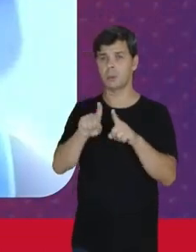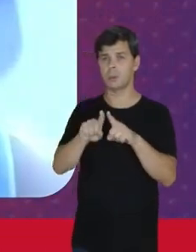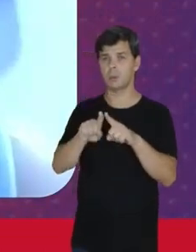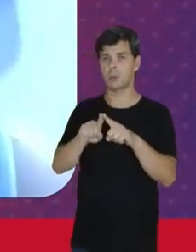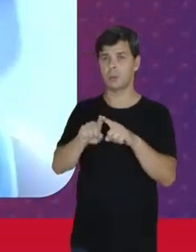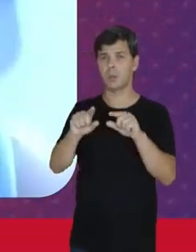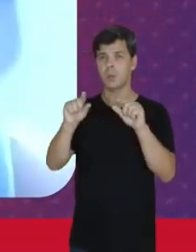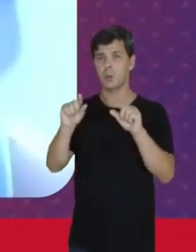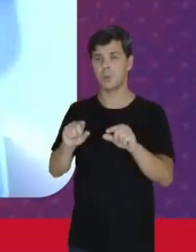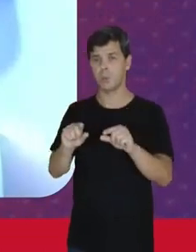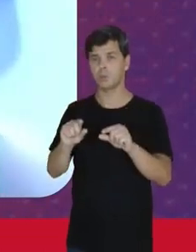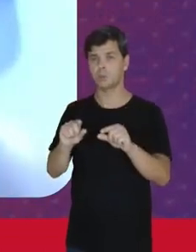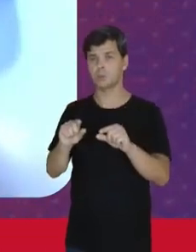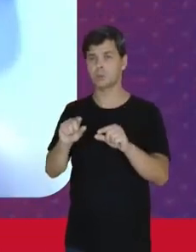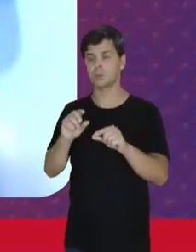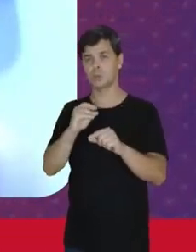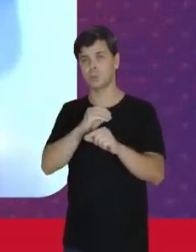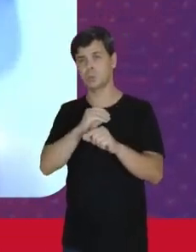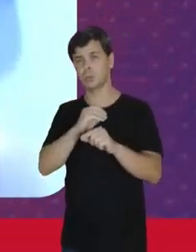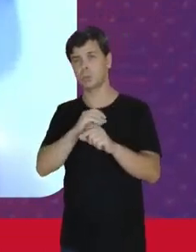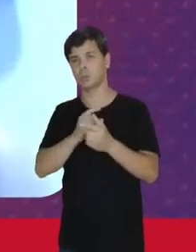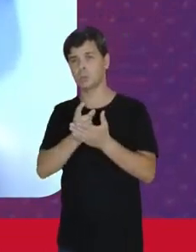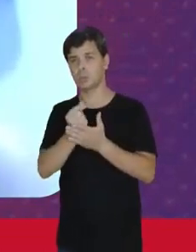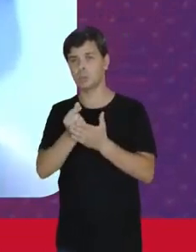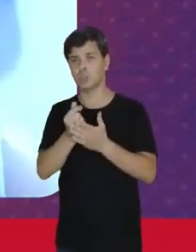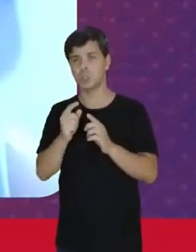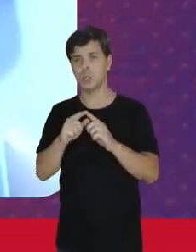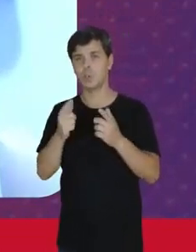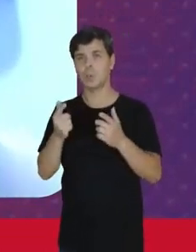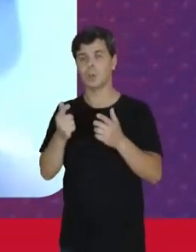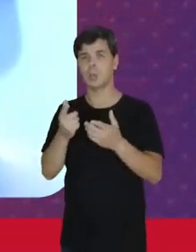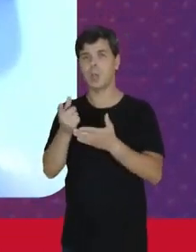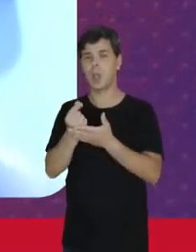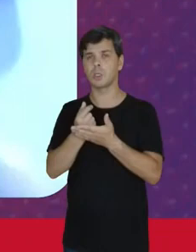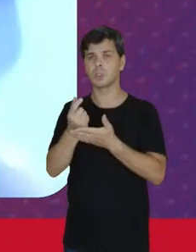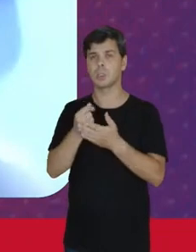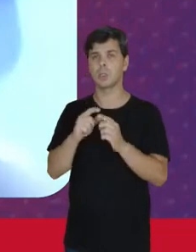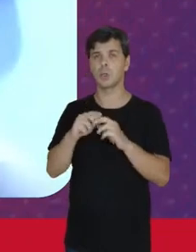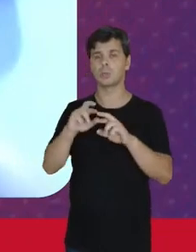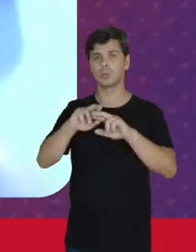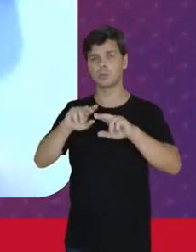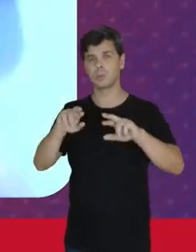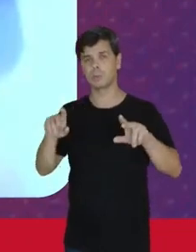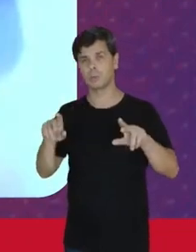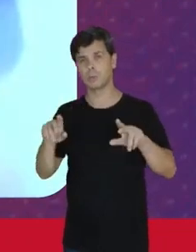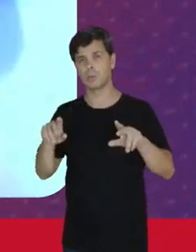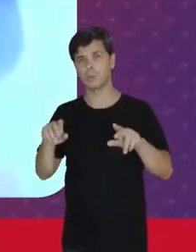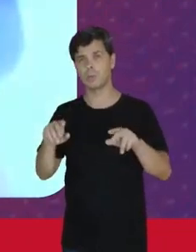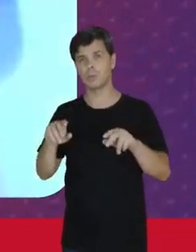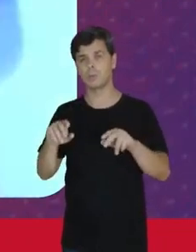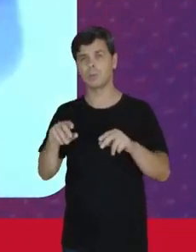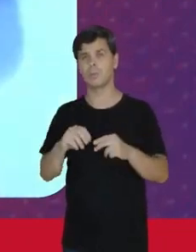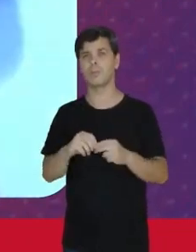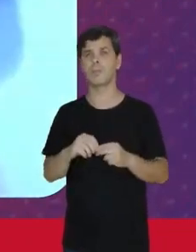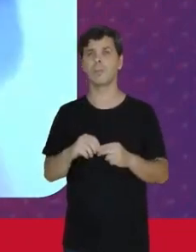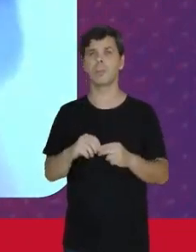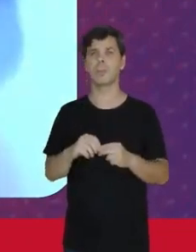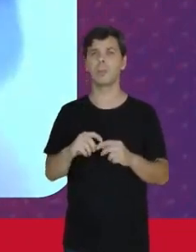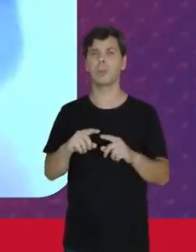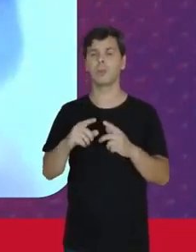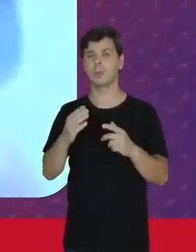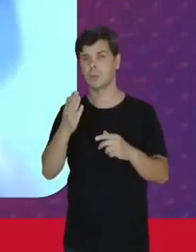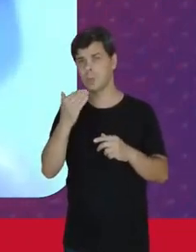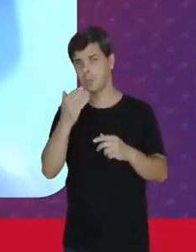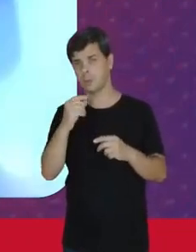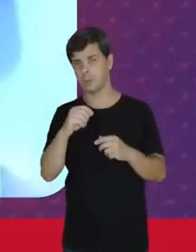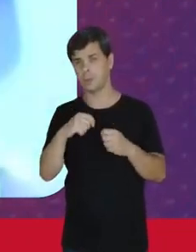algum pouco de renda para poder adquirir outras coisas que vão para além dos